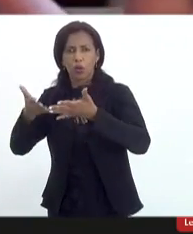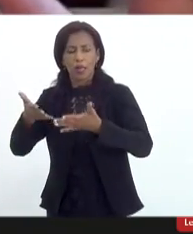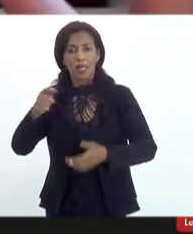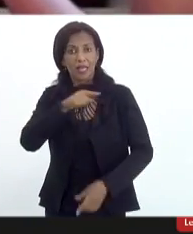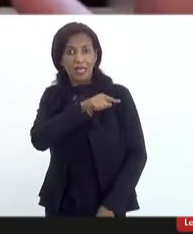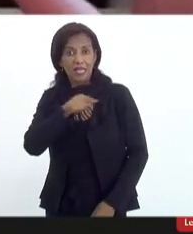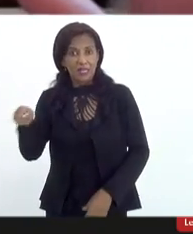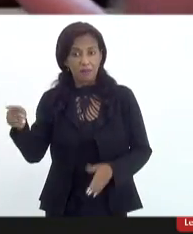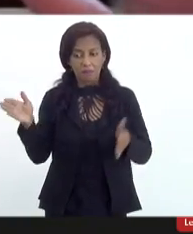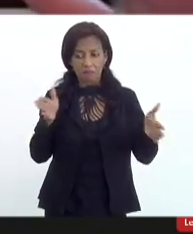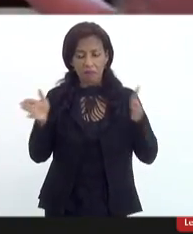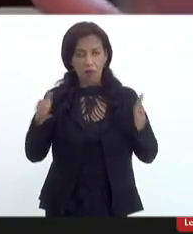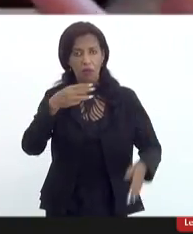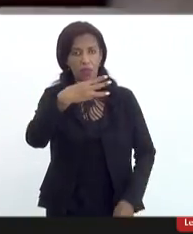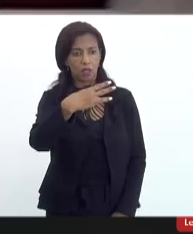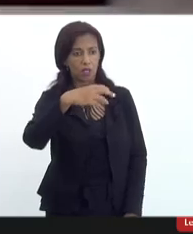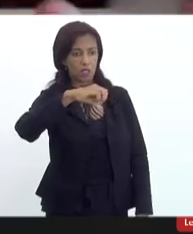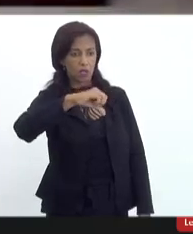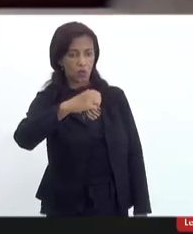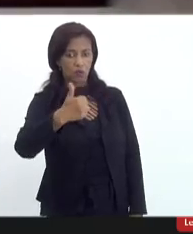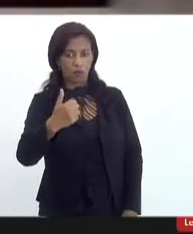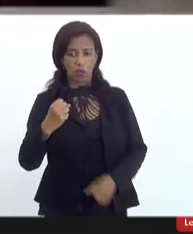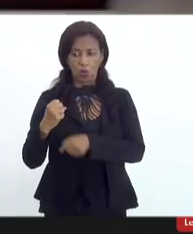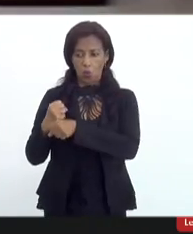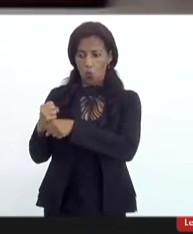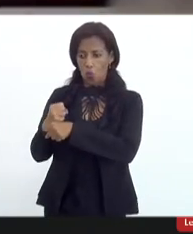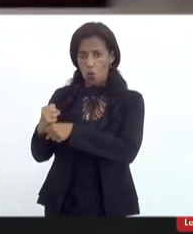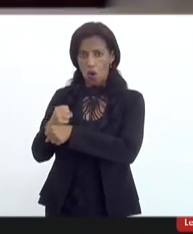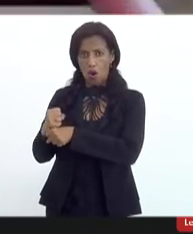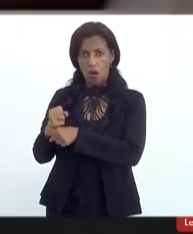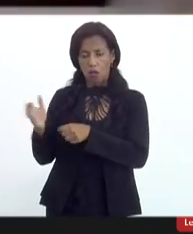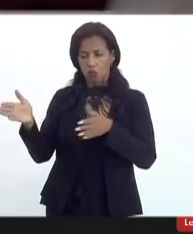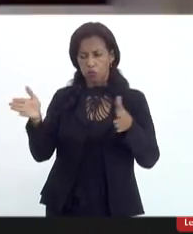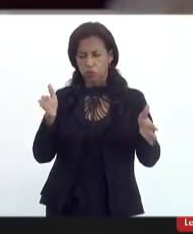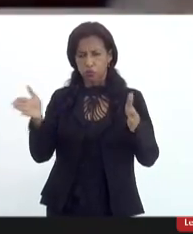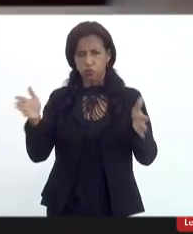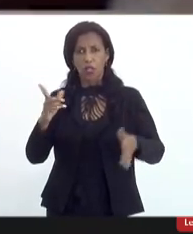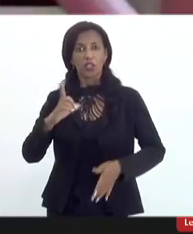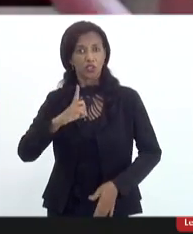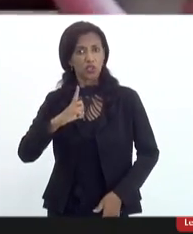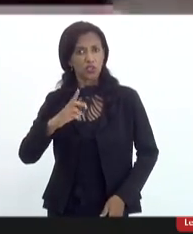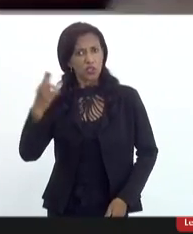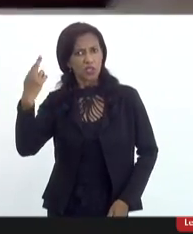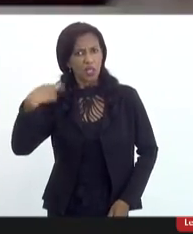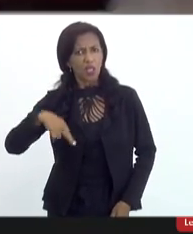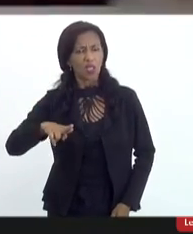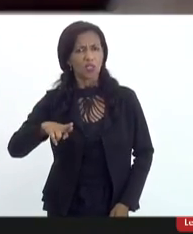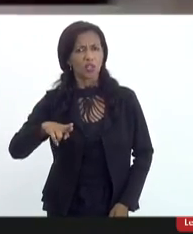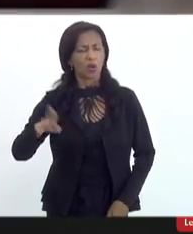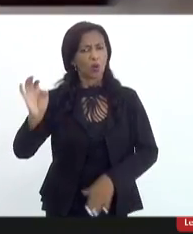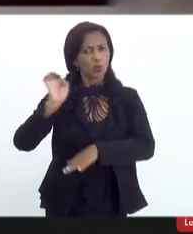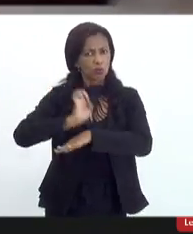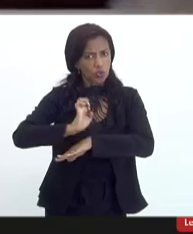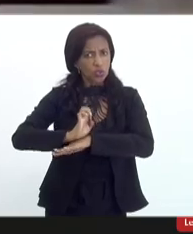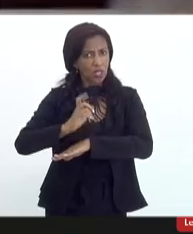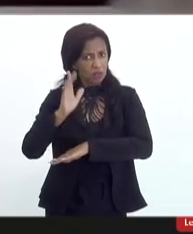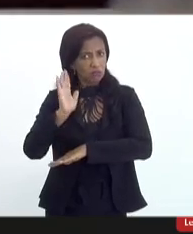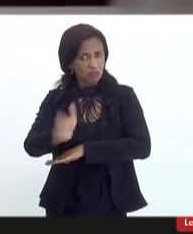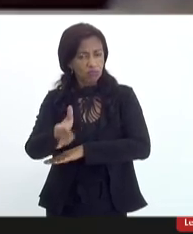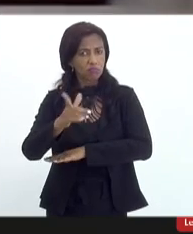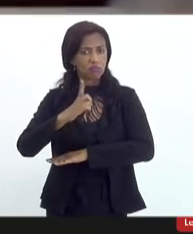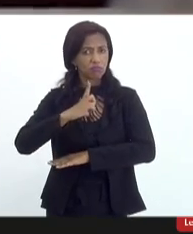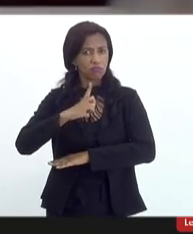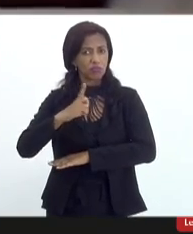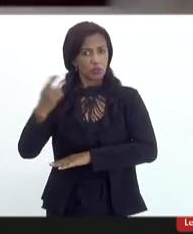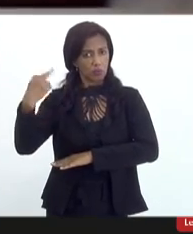teve uma adoção confessional. O Brasil tinha religião, o Estado adotou confessionadamente